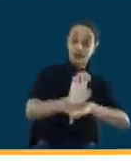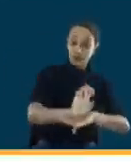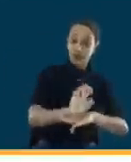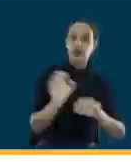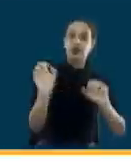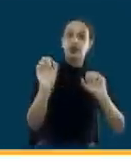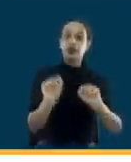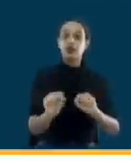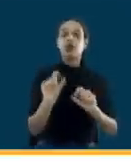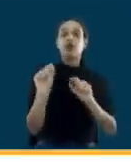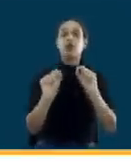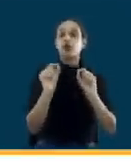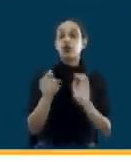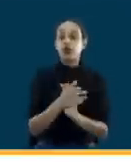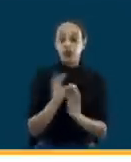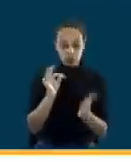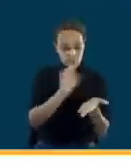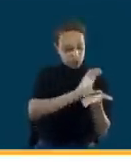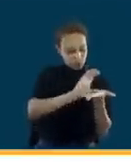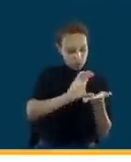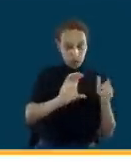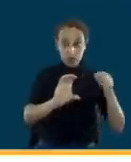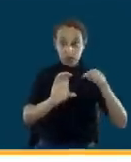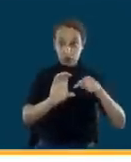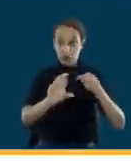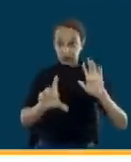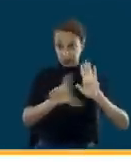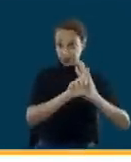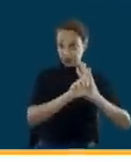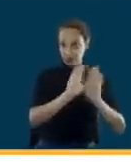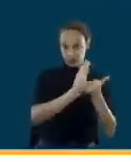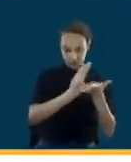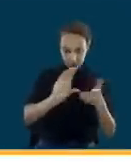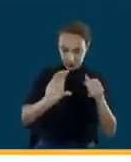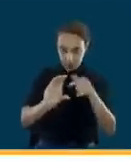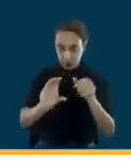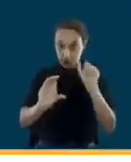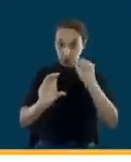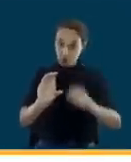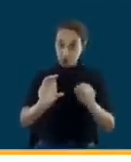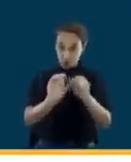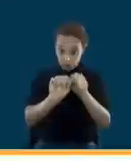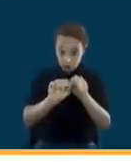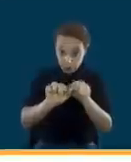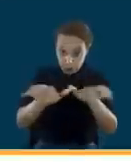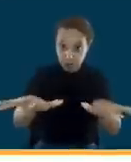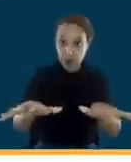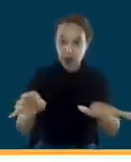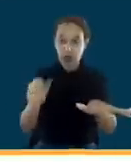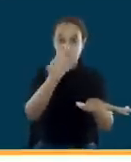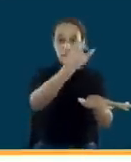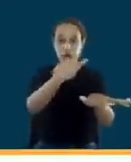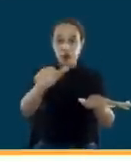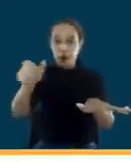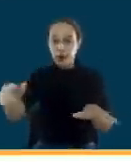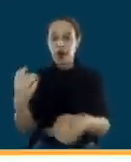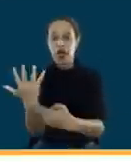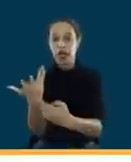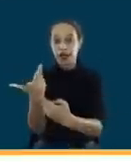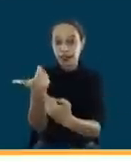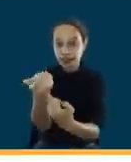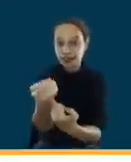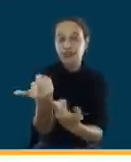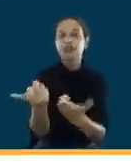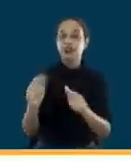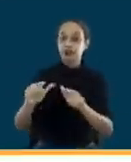Aldir Blanc, que são tão importantes para o Estado do Rio de Janeiro, cheguem nos fazedores de cultura, nos artistas, que a gente